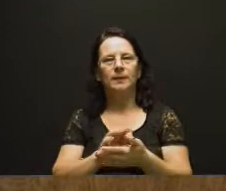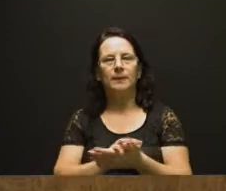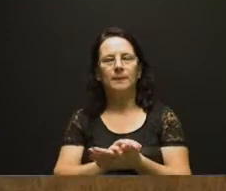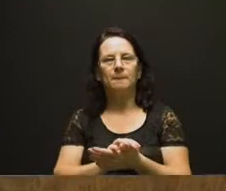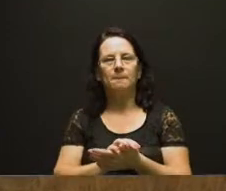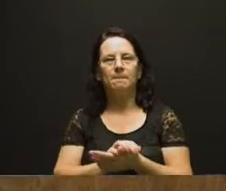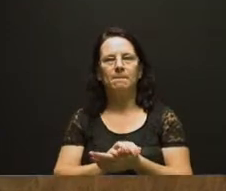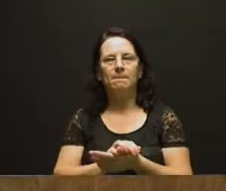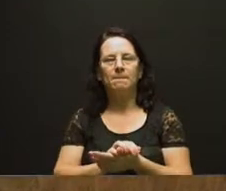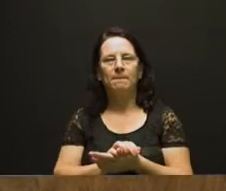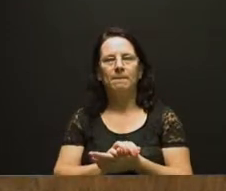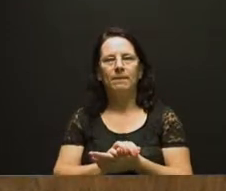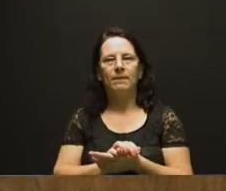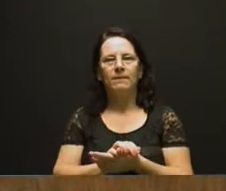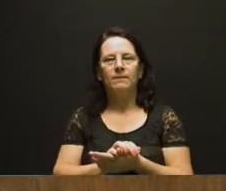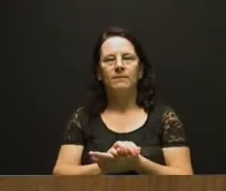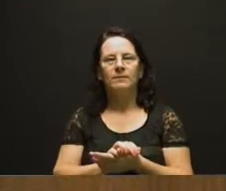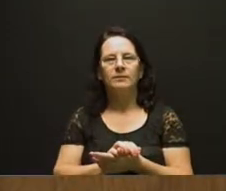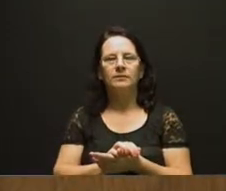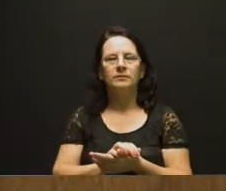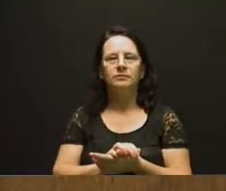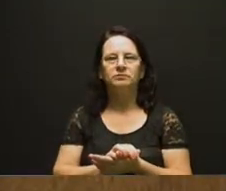a convergência